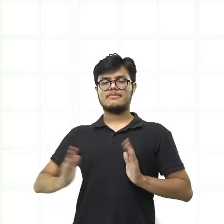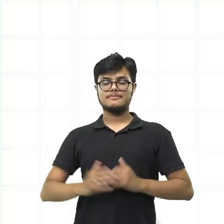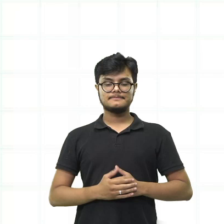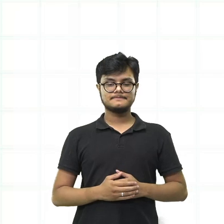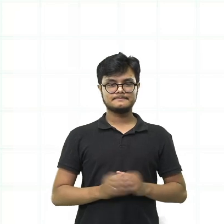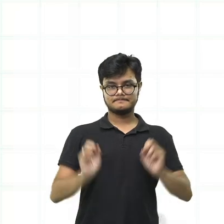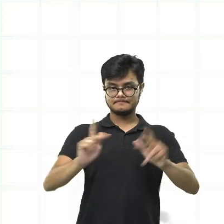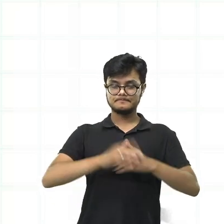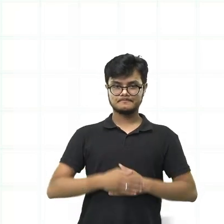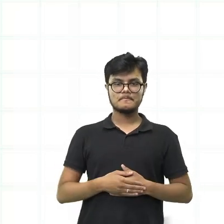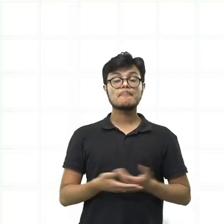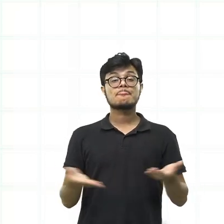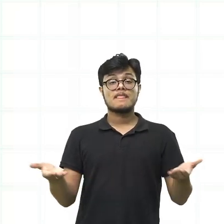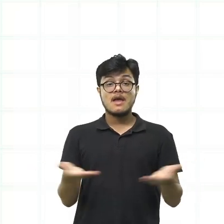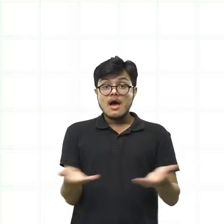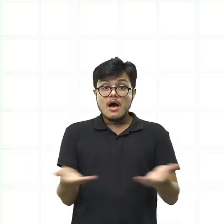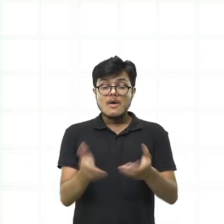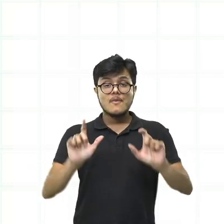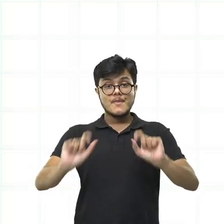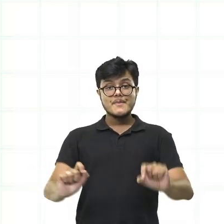vamos continuar vendo, então,